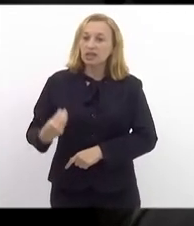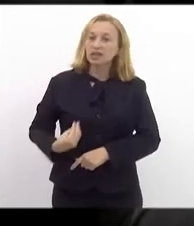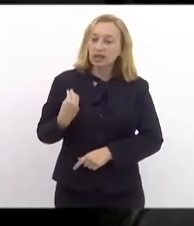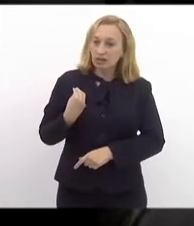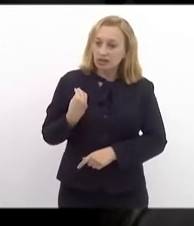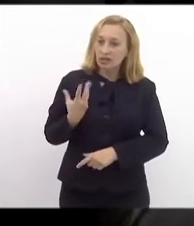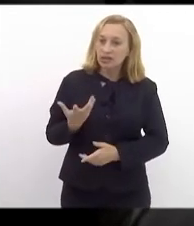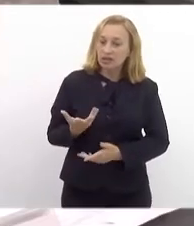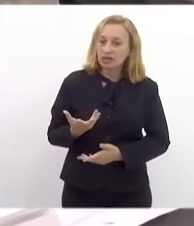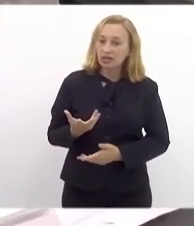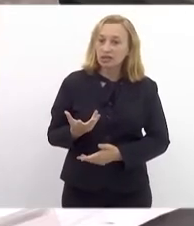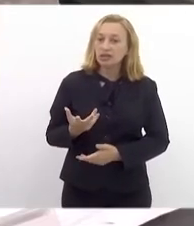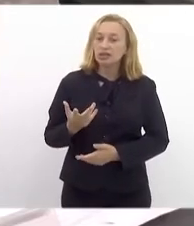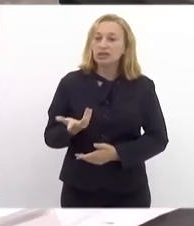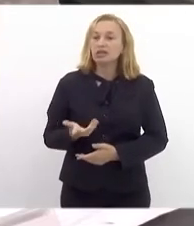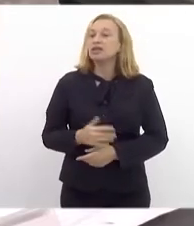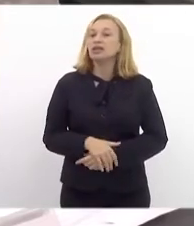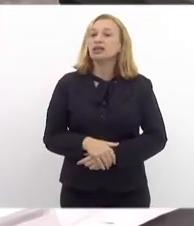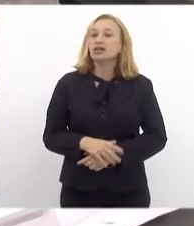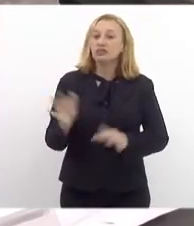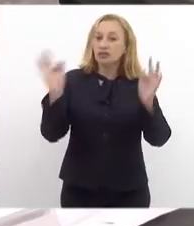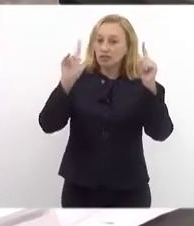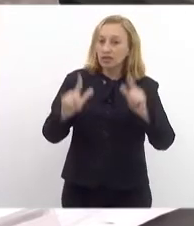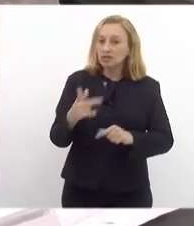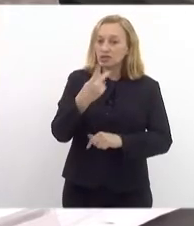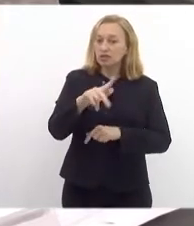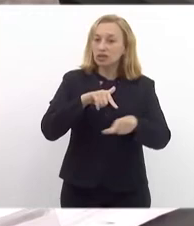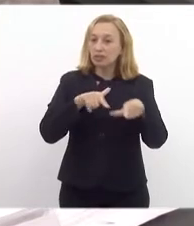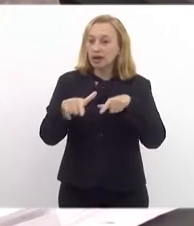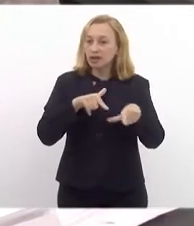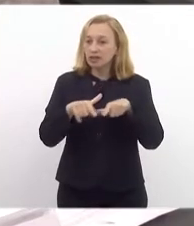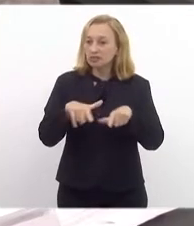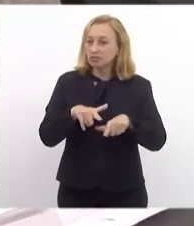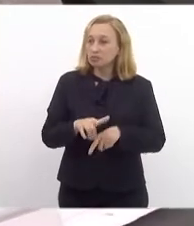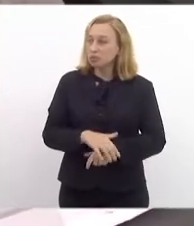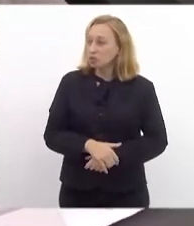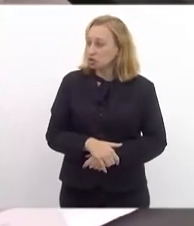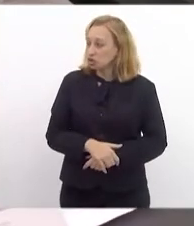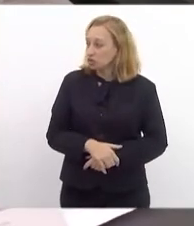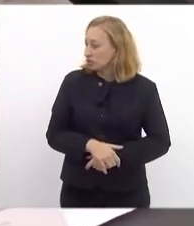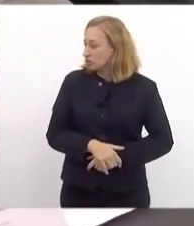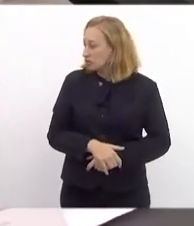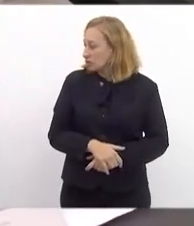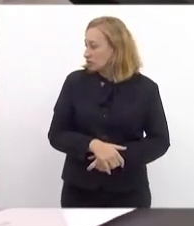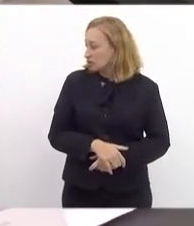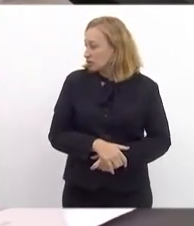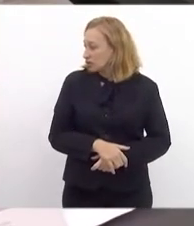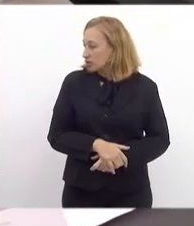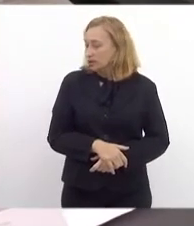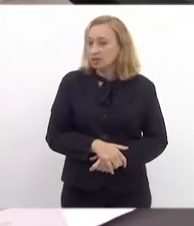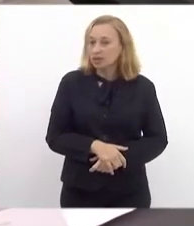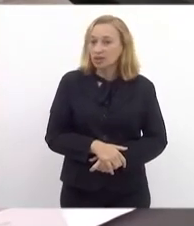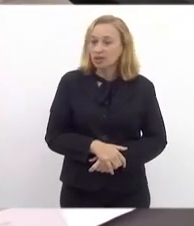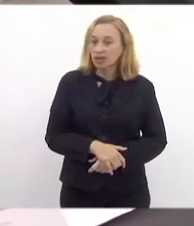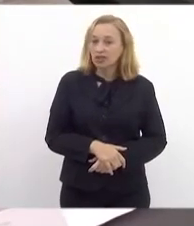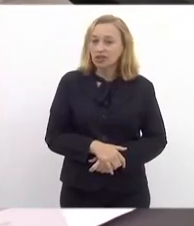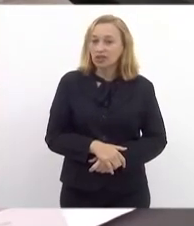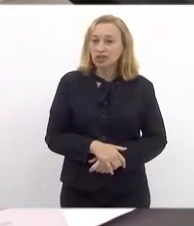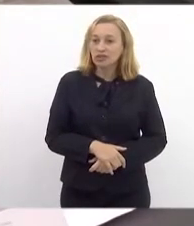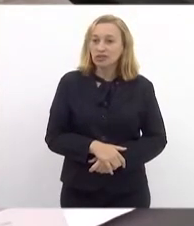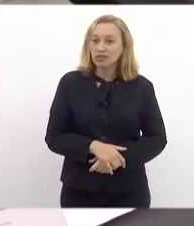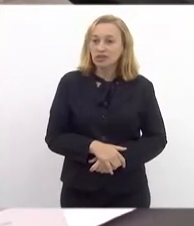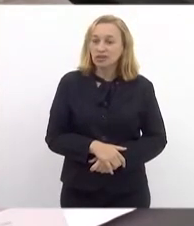muito contato fico muito feliz e e Assumo isso aqui com muita com muita